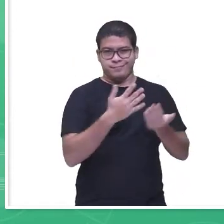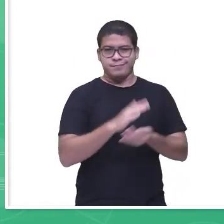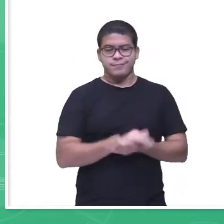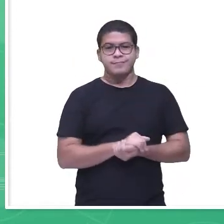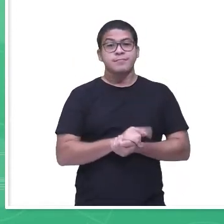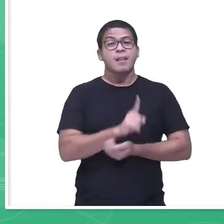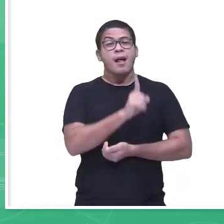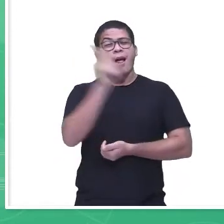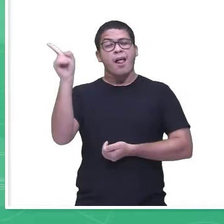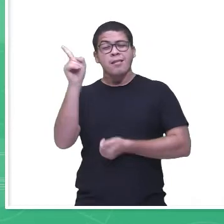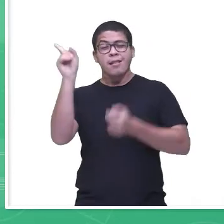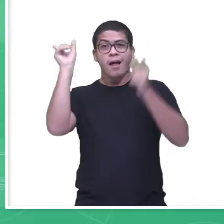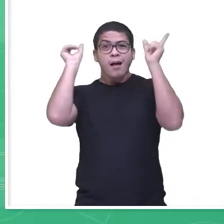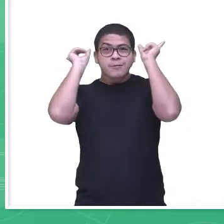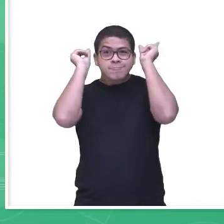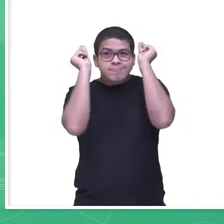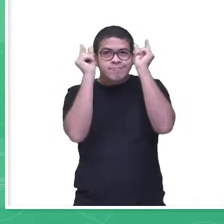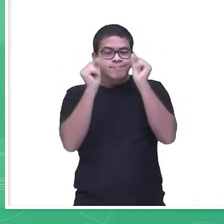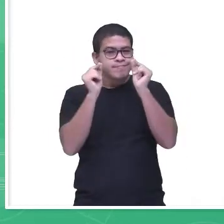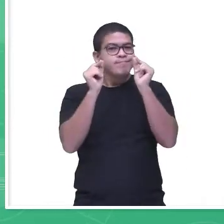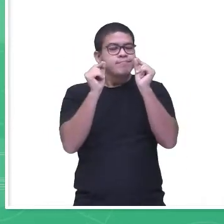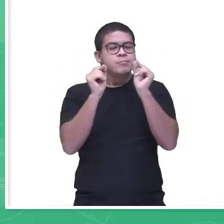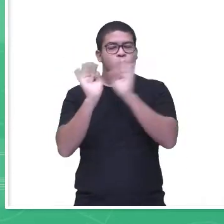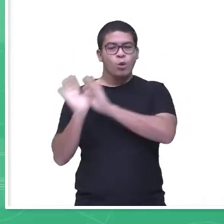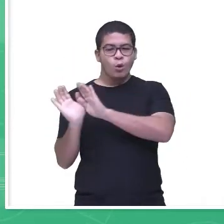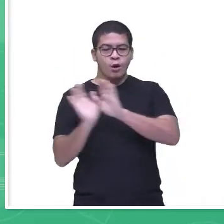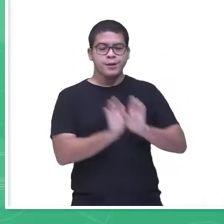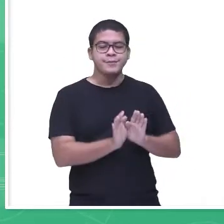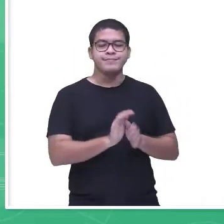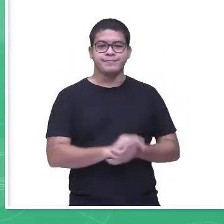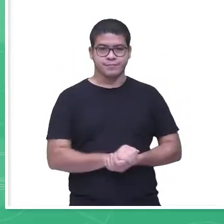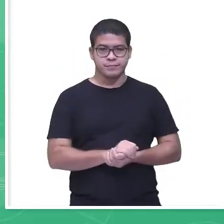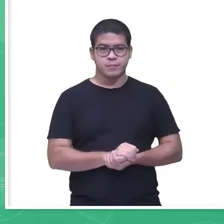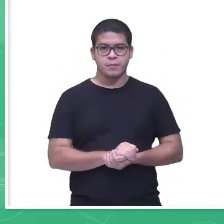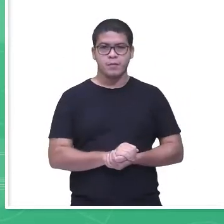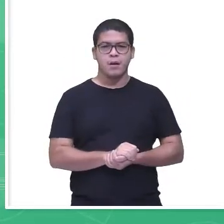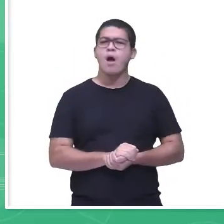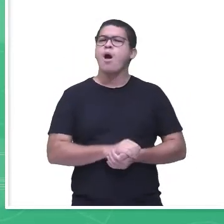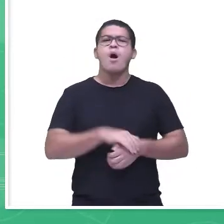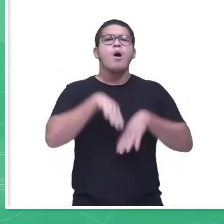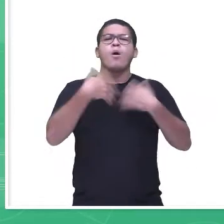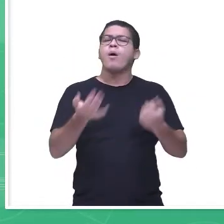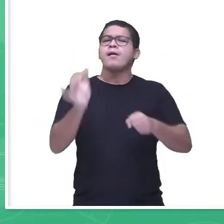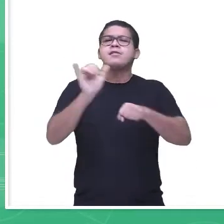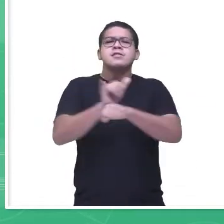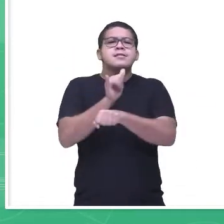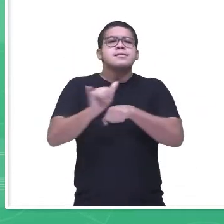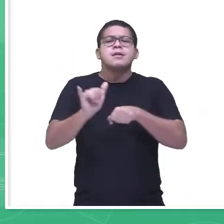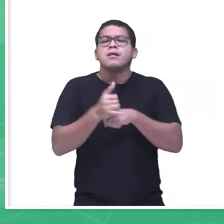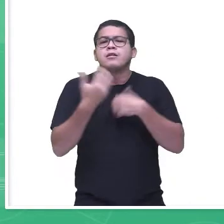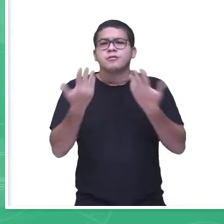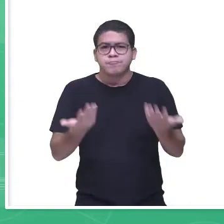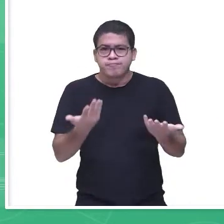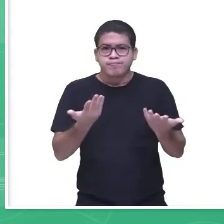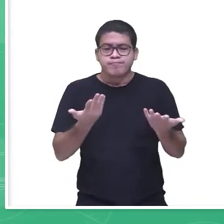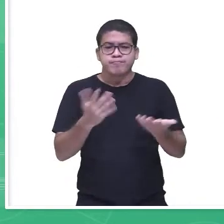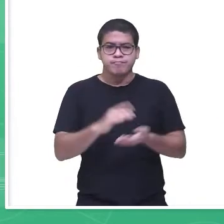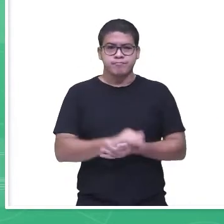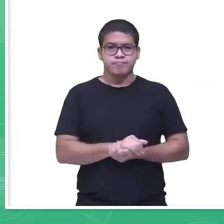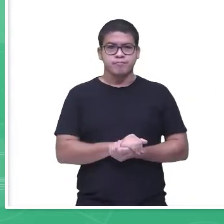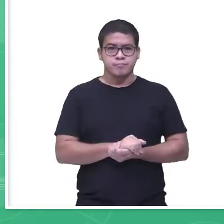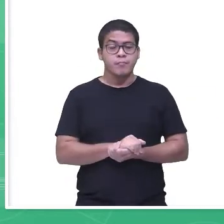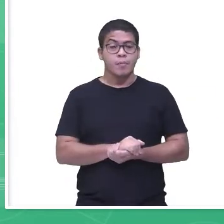ali. Perfeito? Então, qual era o método que os sofistas utilizavam? Vamos ver aqui o método que eles utilizavam?